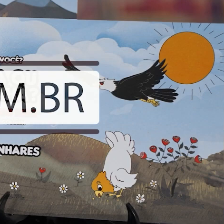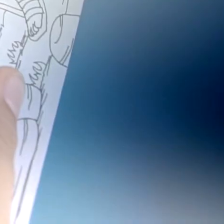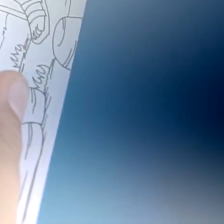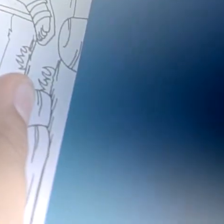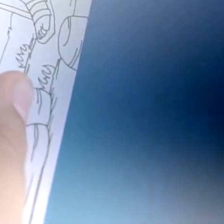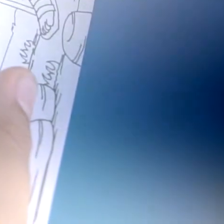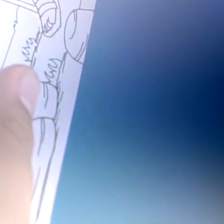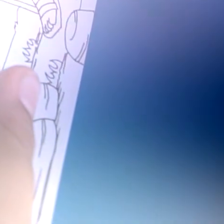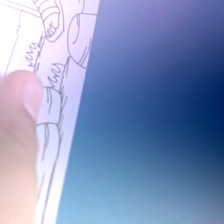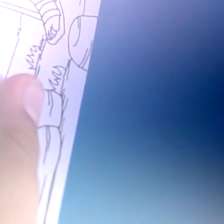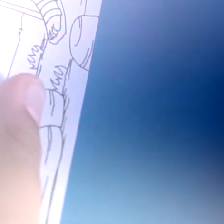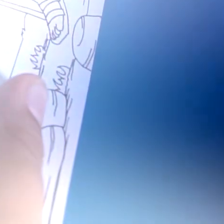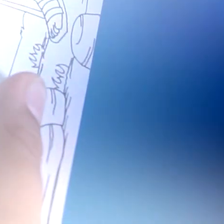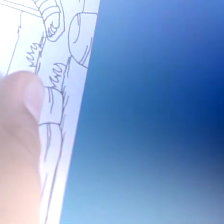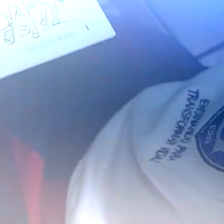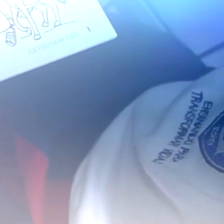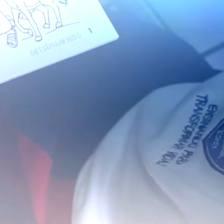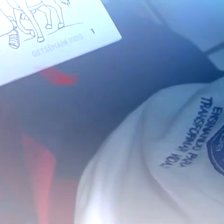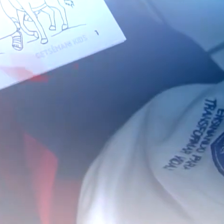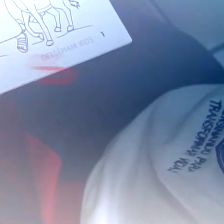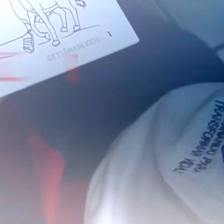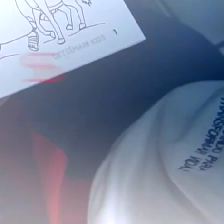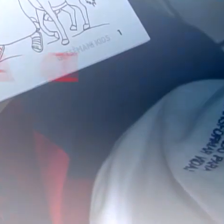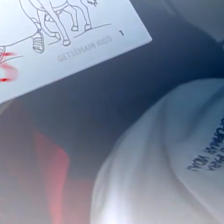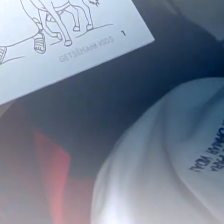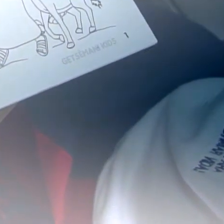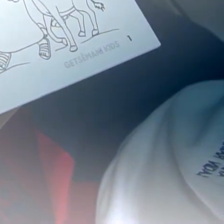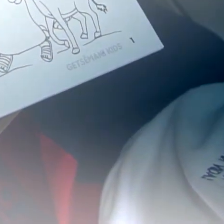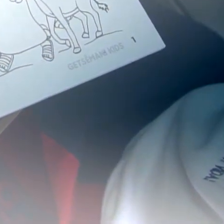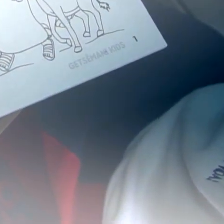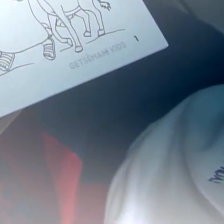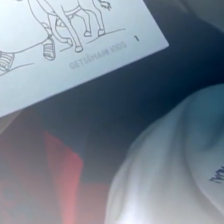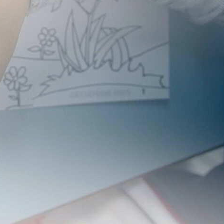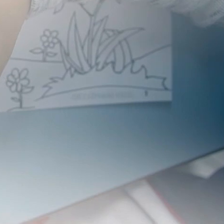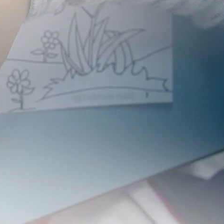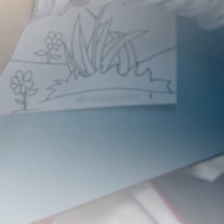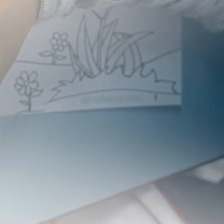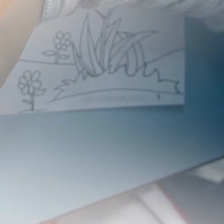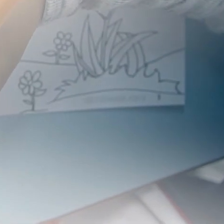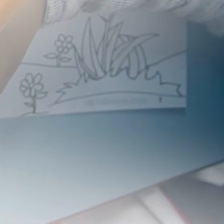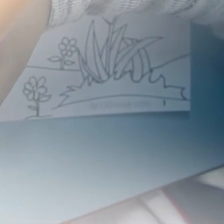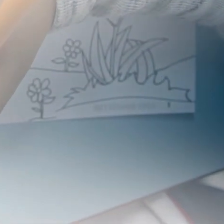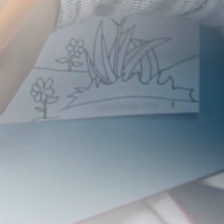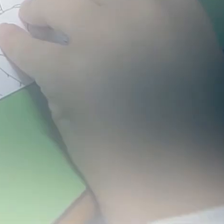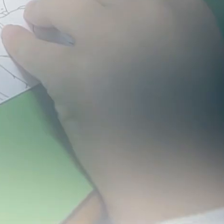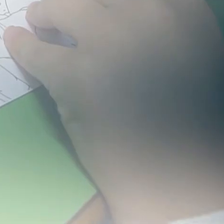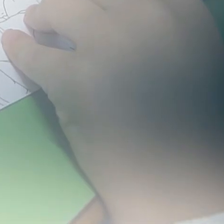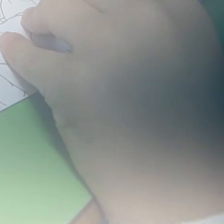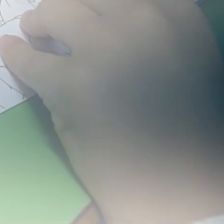editoragetsemani.com.br. Editora Getsêmani, livros cristãos que transformam vidas.